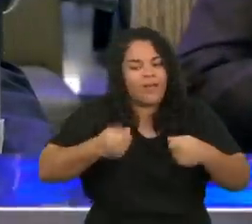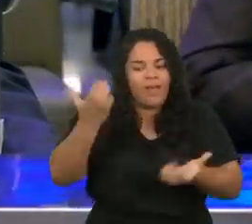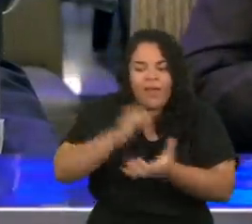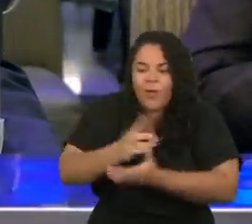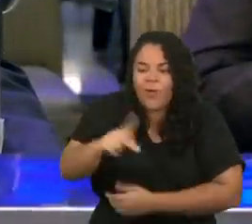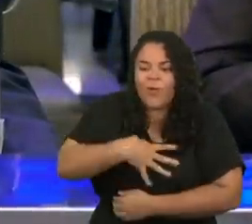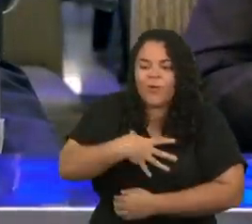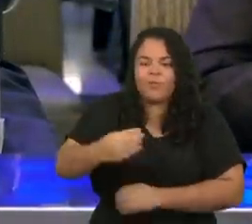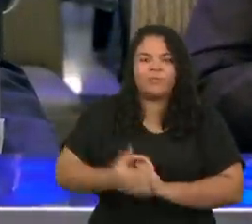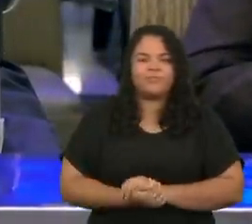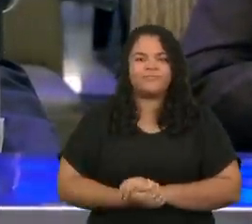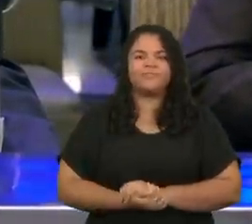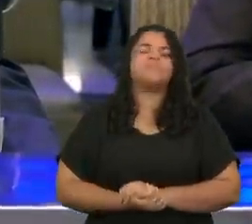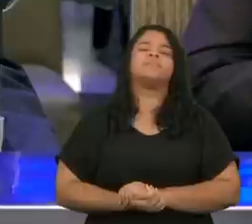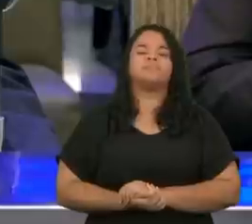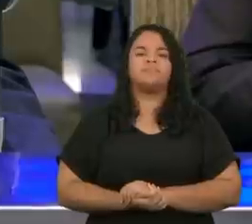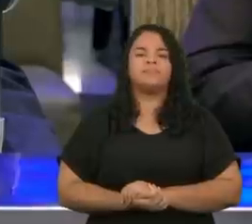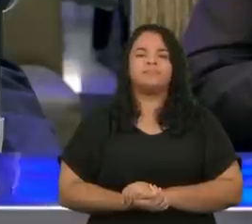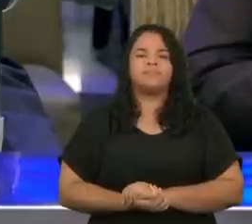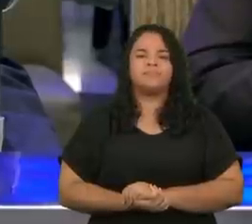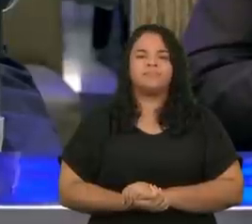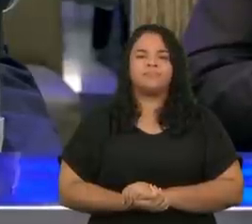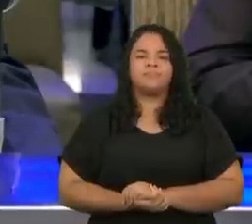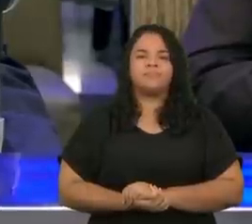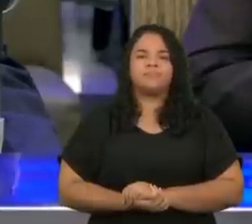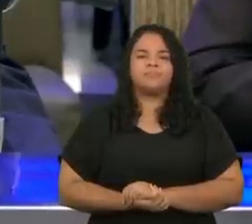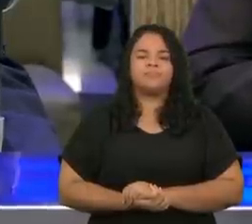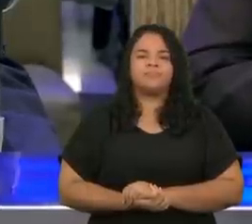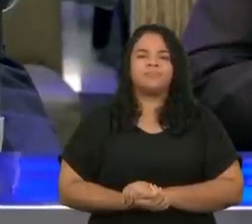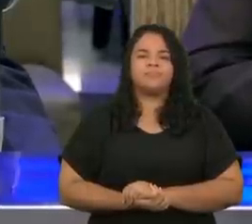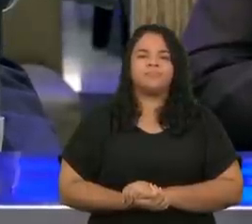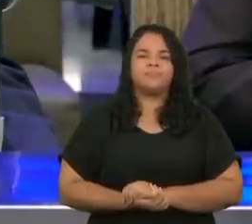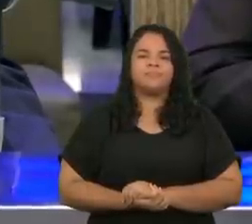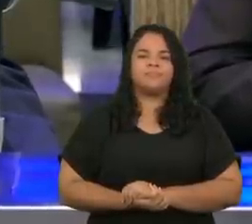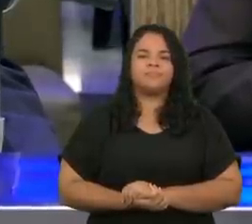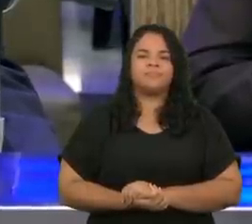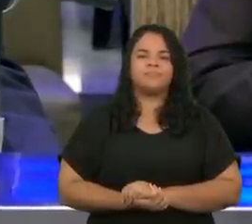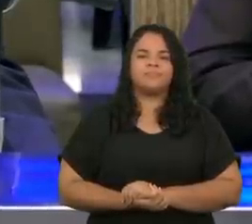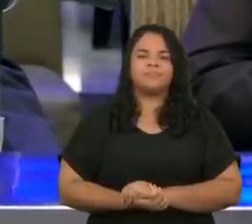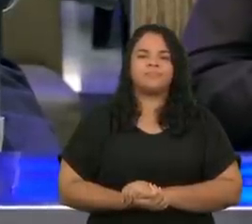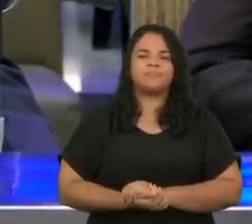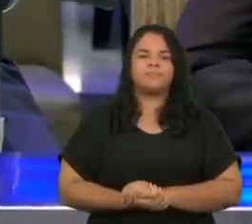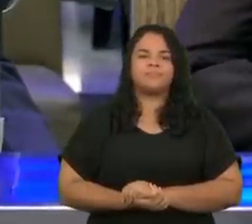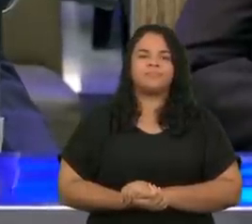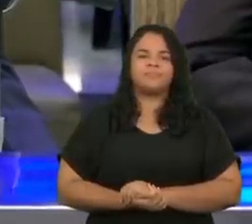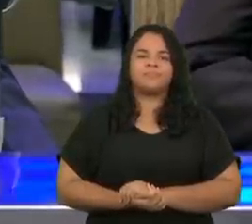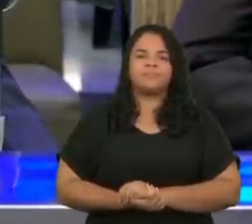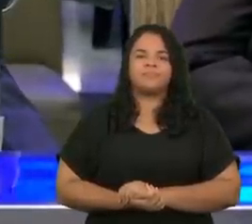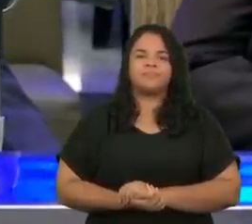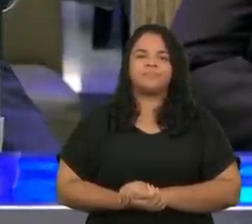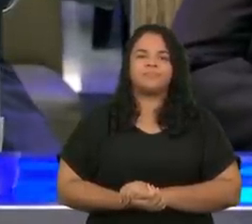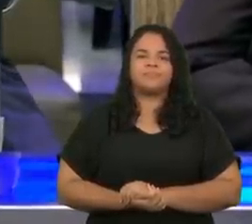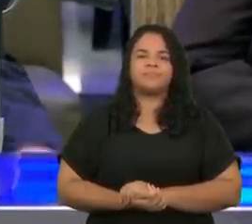filha estavam em seus filhos no campo com o gado e calor se Jacó até que viessem e saiu